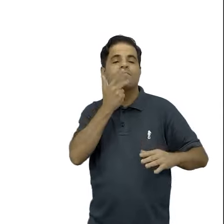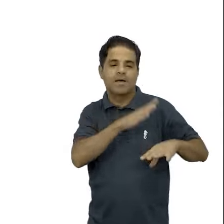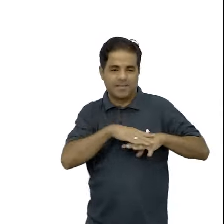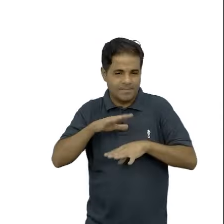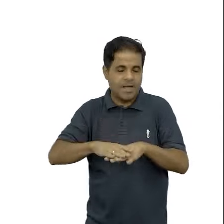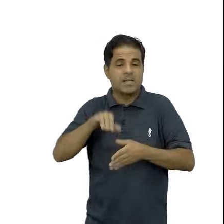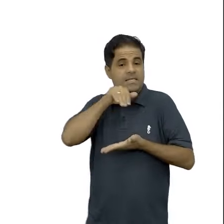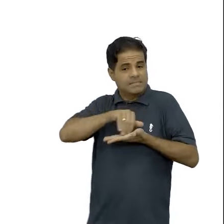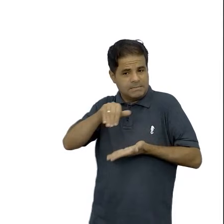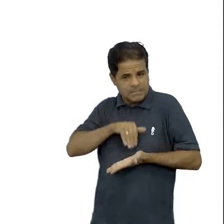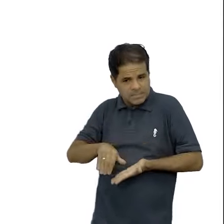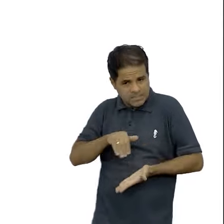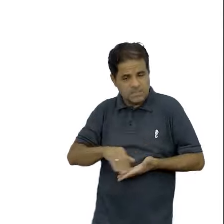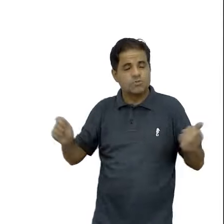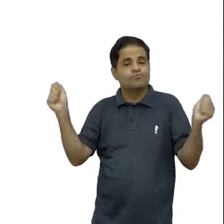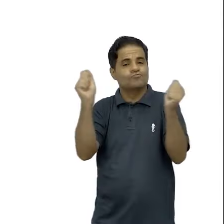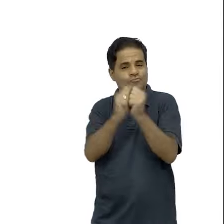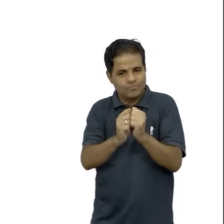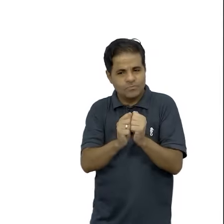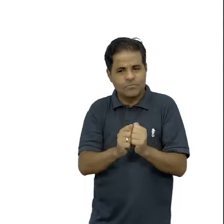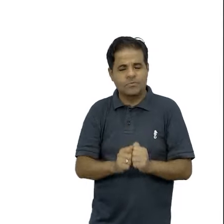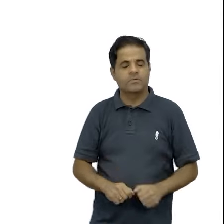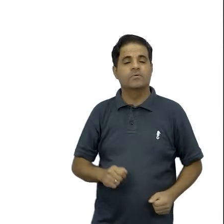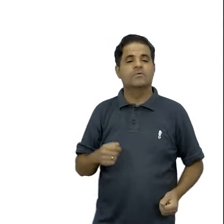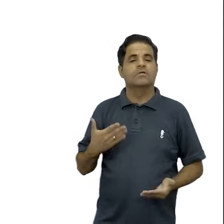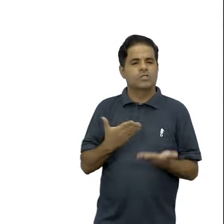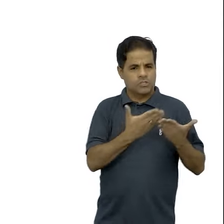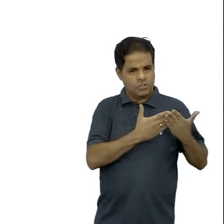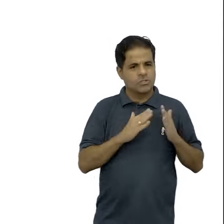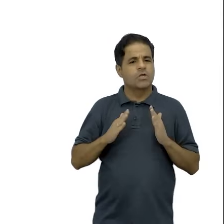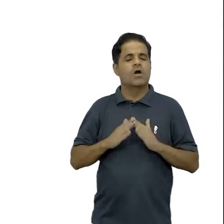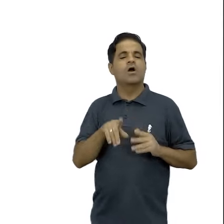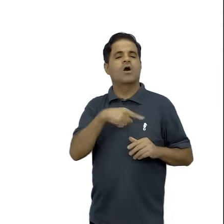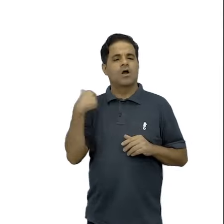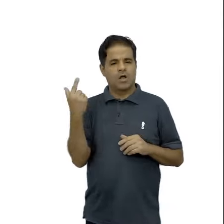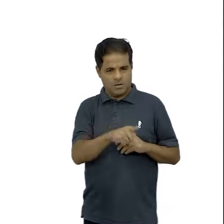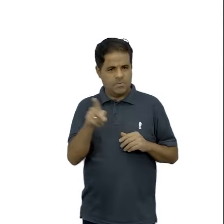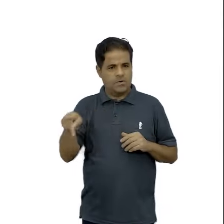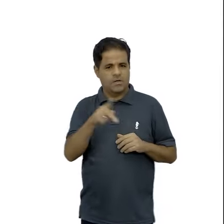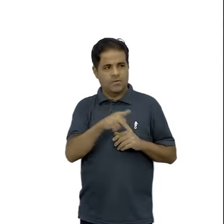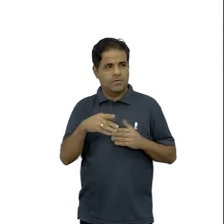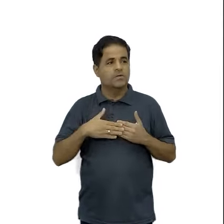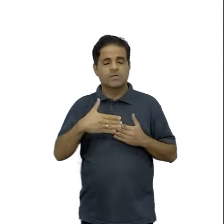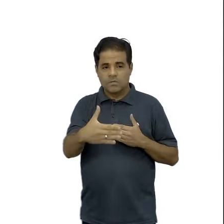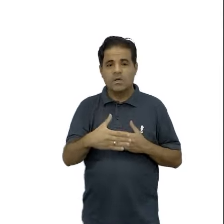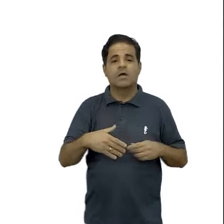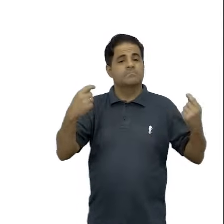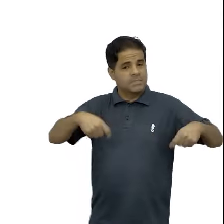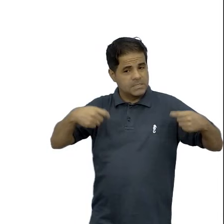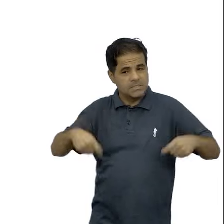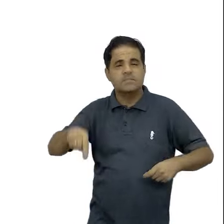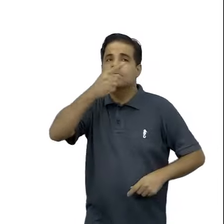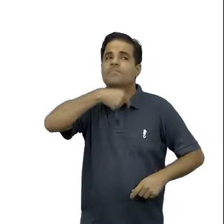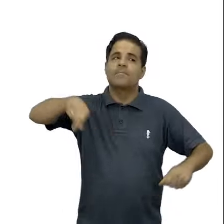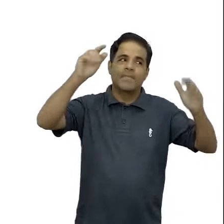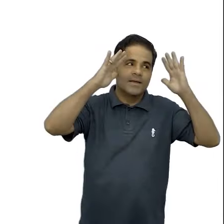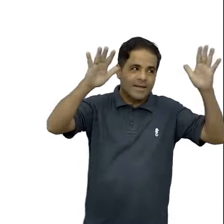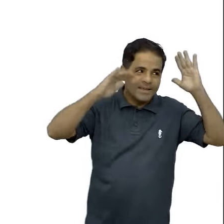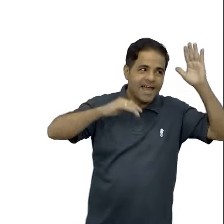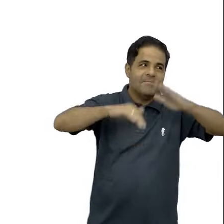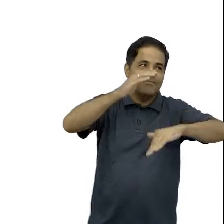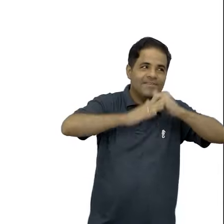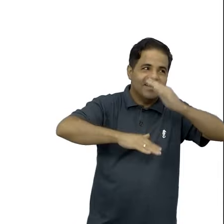A secretaria, em conjunto com as escolas e com os professores, eles necessitam pensar e